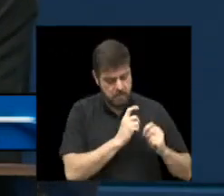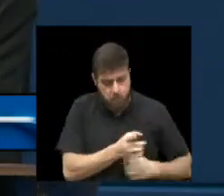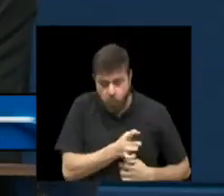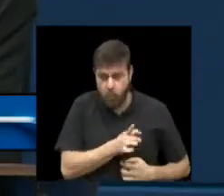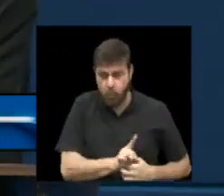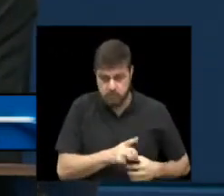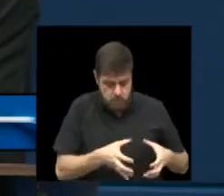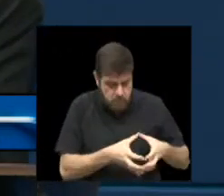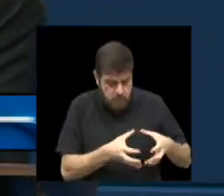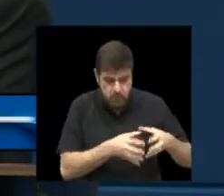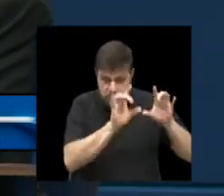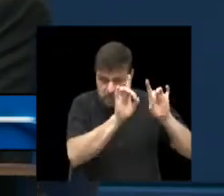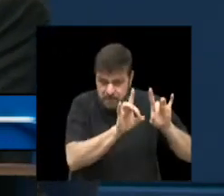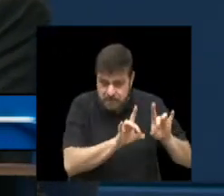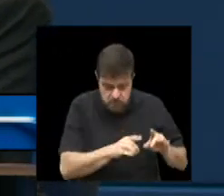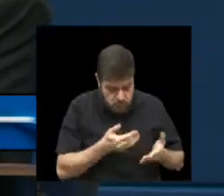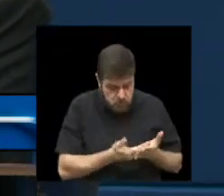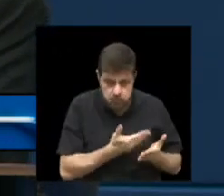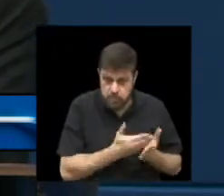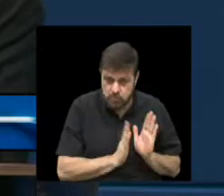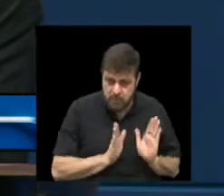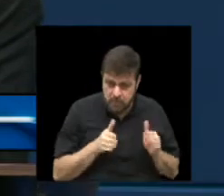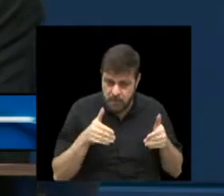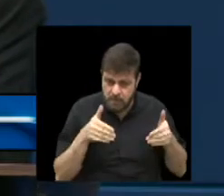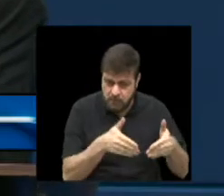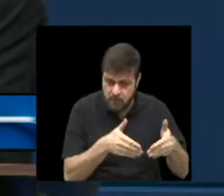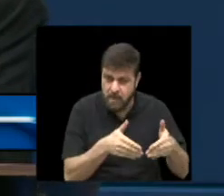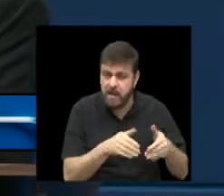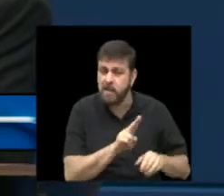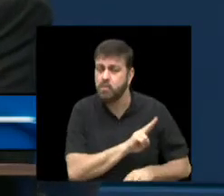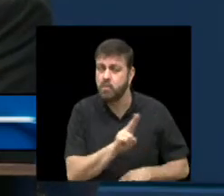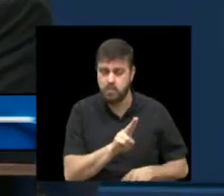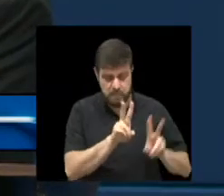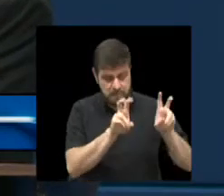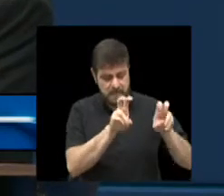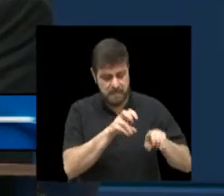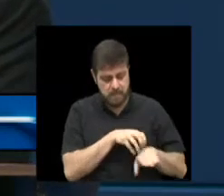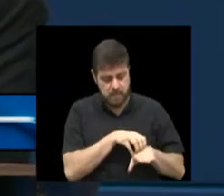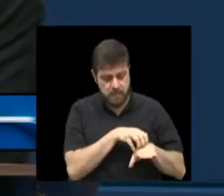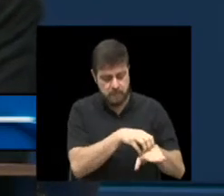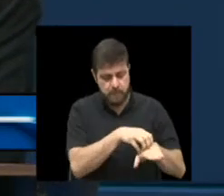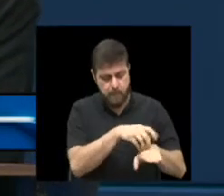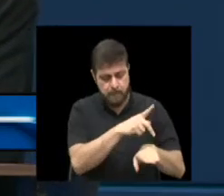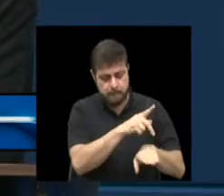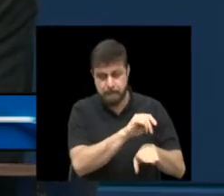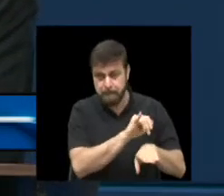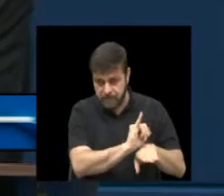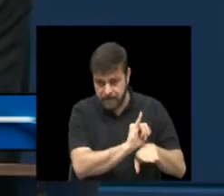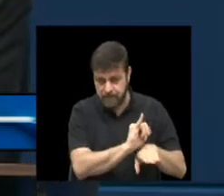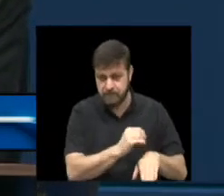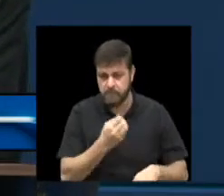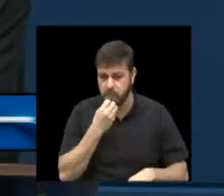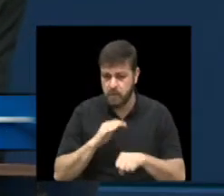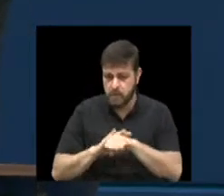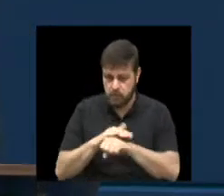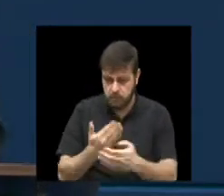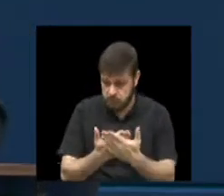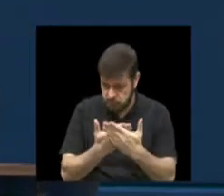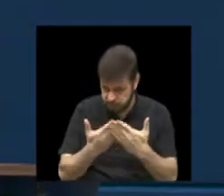da Comissão Especial de Estudos do Pai Serviço. Muito obrigado, senhor presidente, uma boa noite a